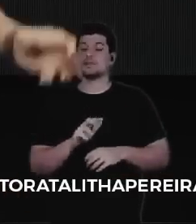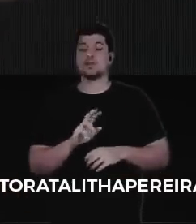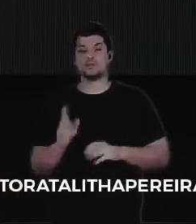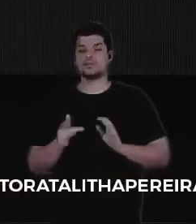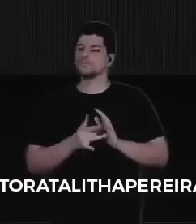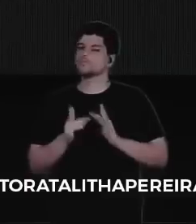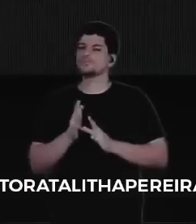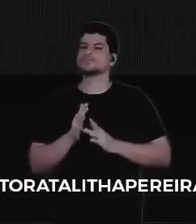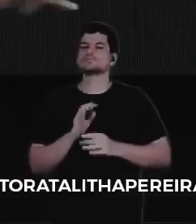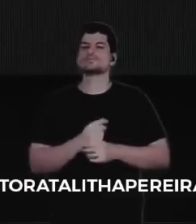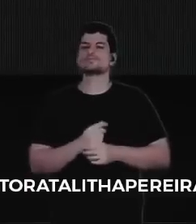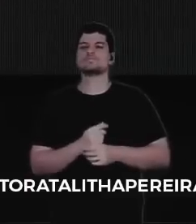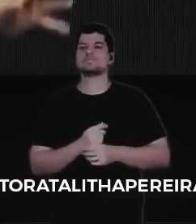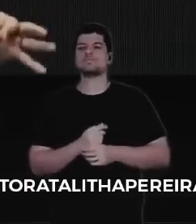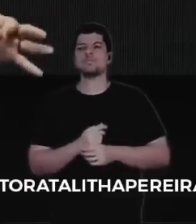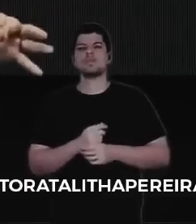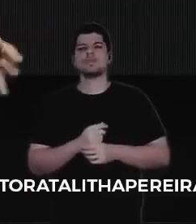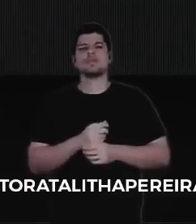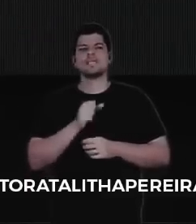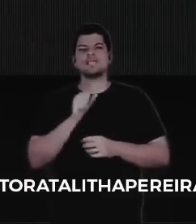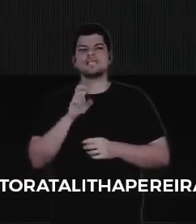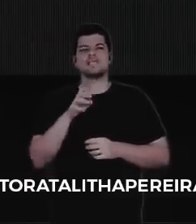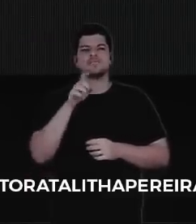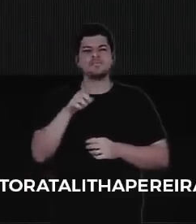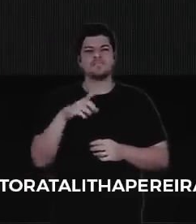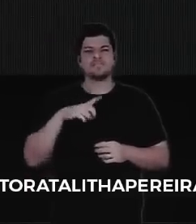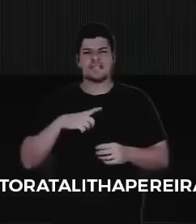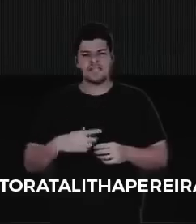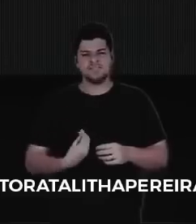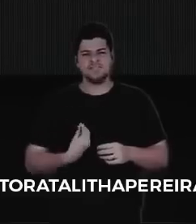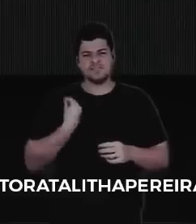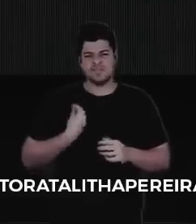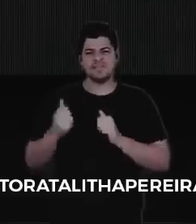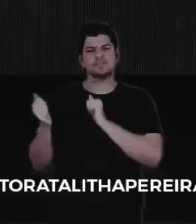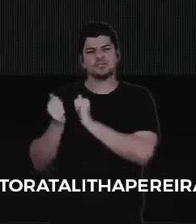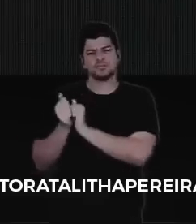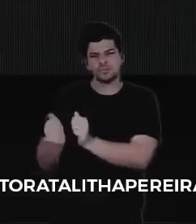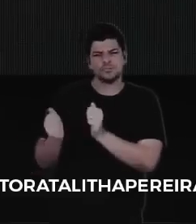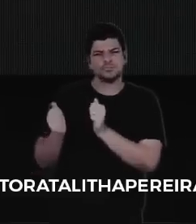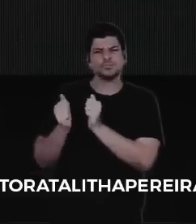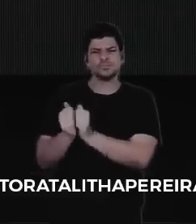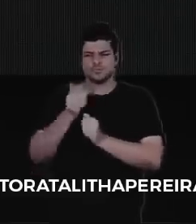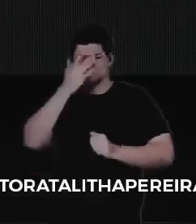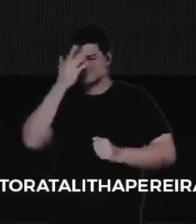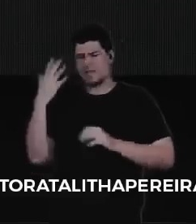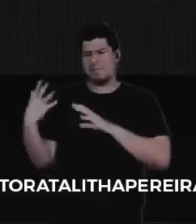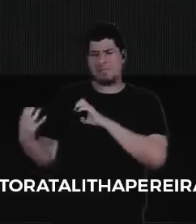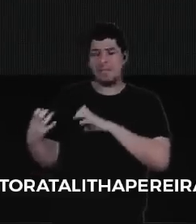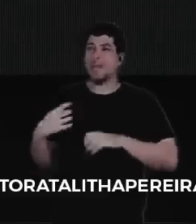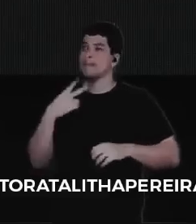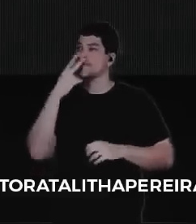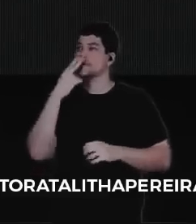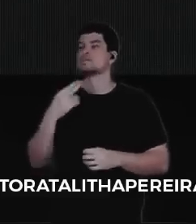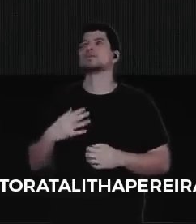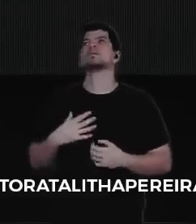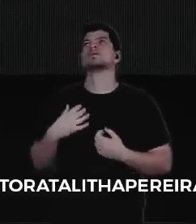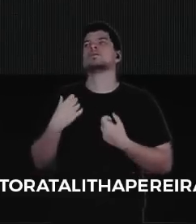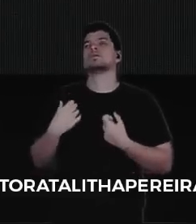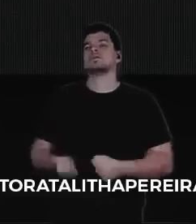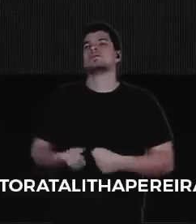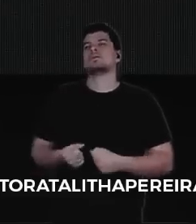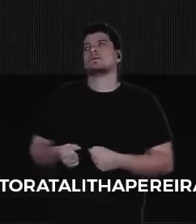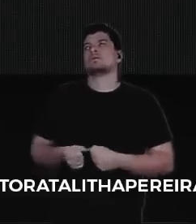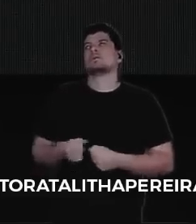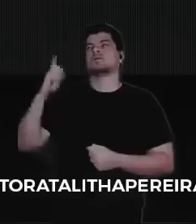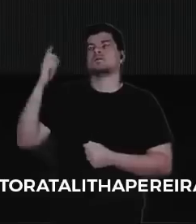que reclama toda hora é o quê? É só a graça do Pai.